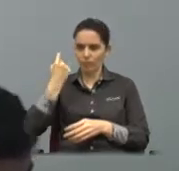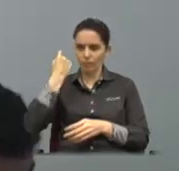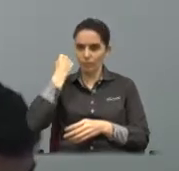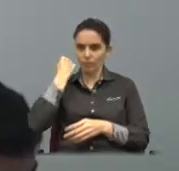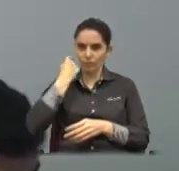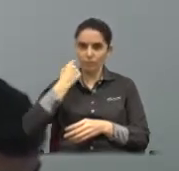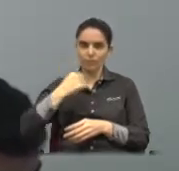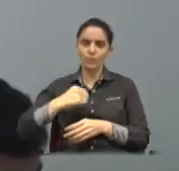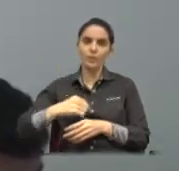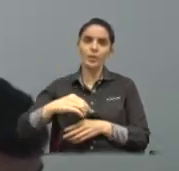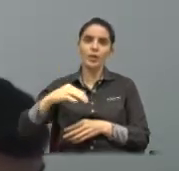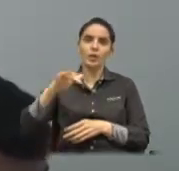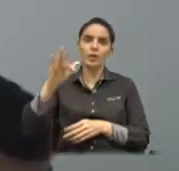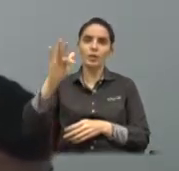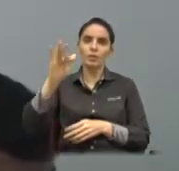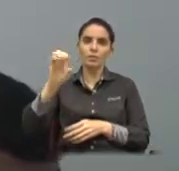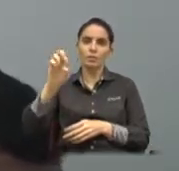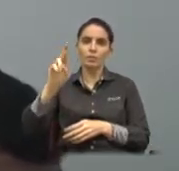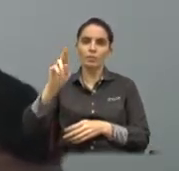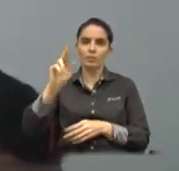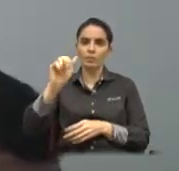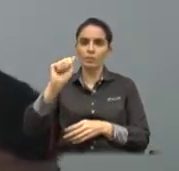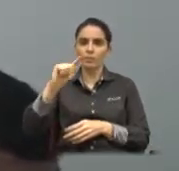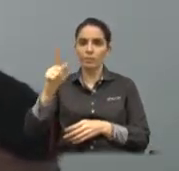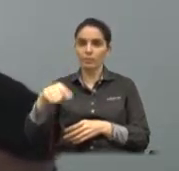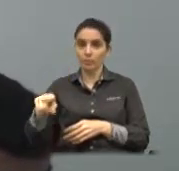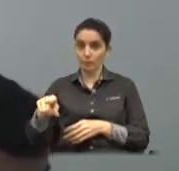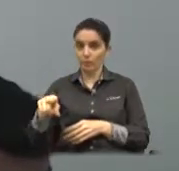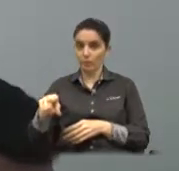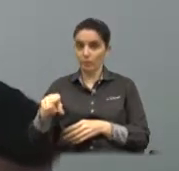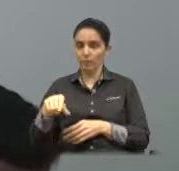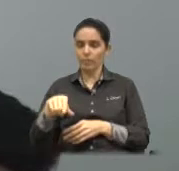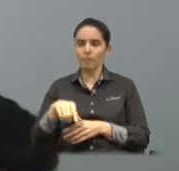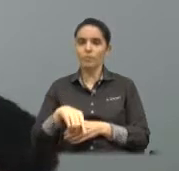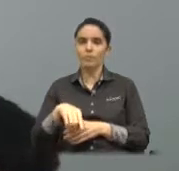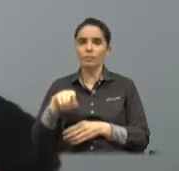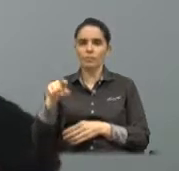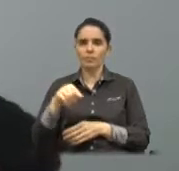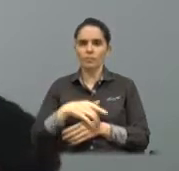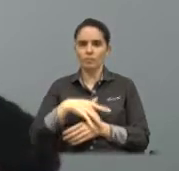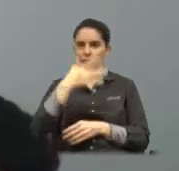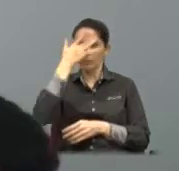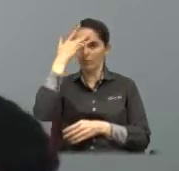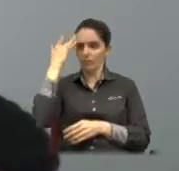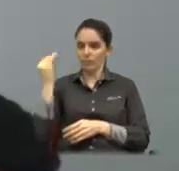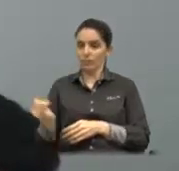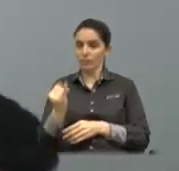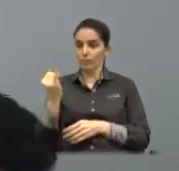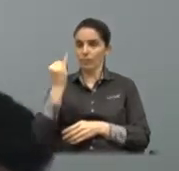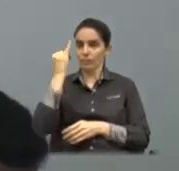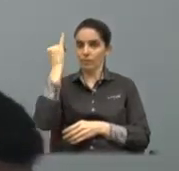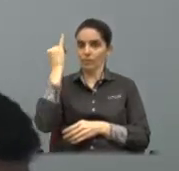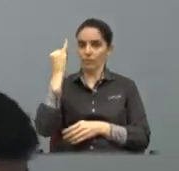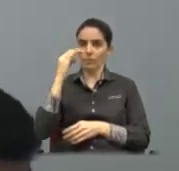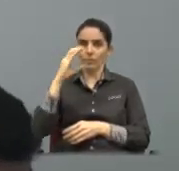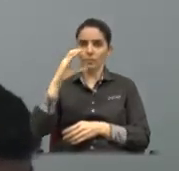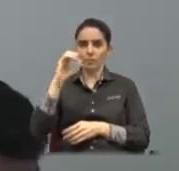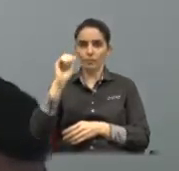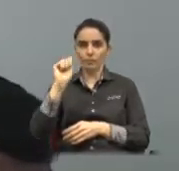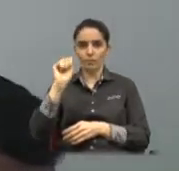José Manuel Ferraz, que se falar Barão de Cascalho, todo mundo sabe, porque tem uma rua aqui em Limeira que chama Barão de